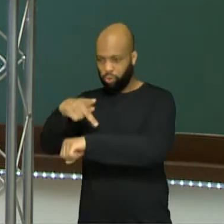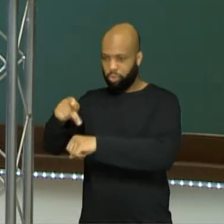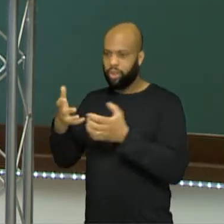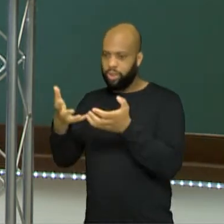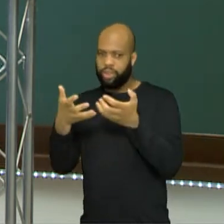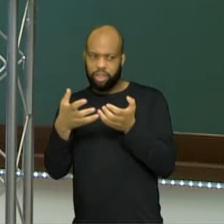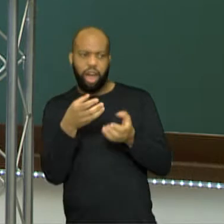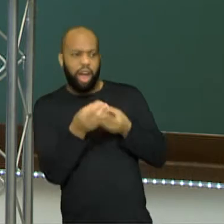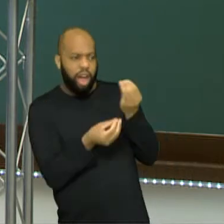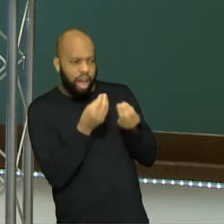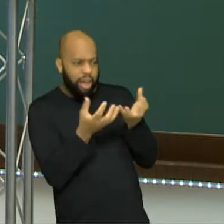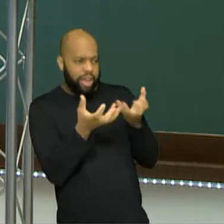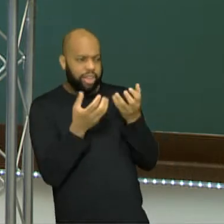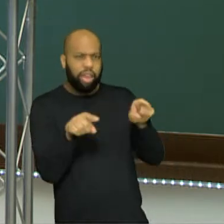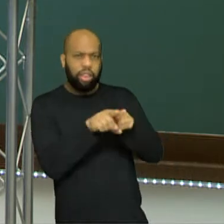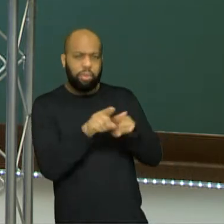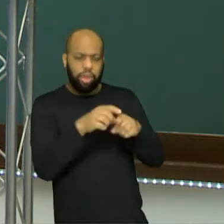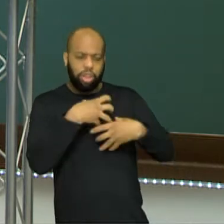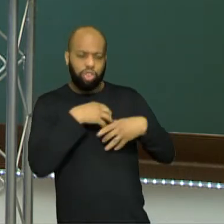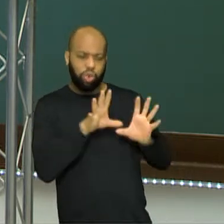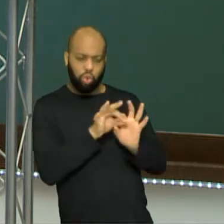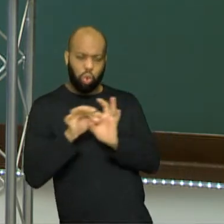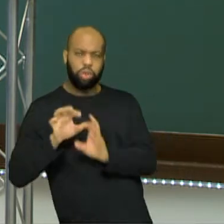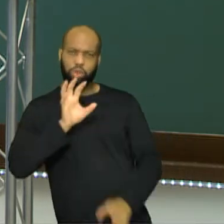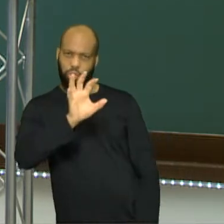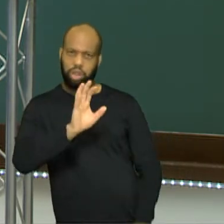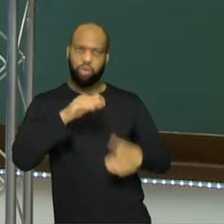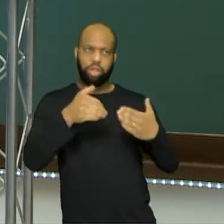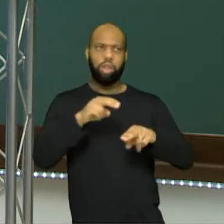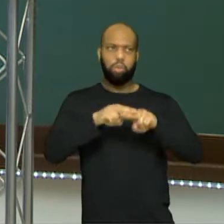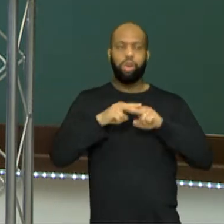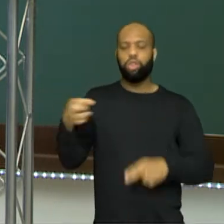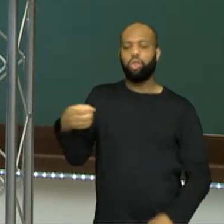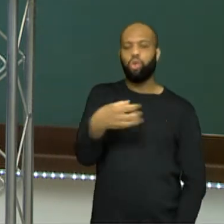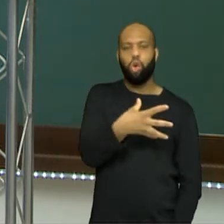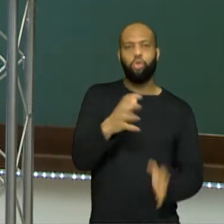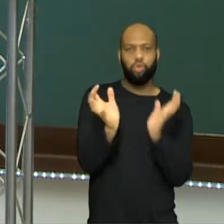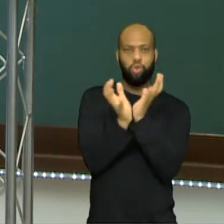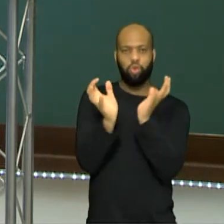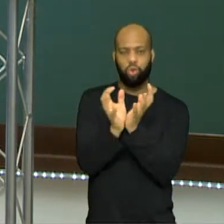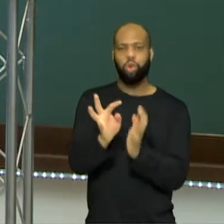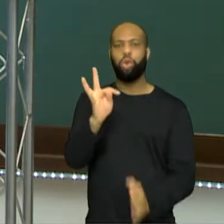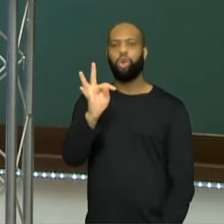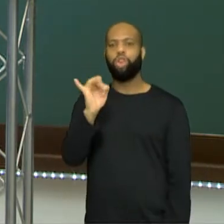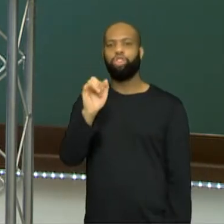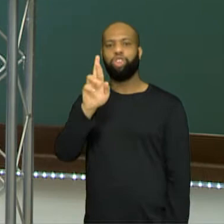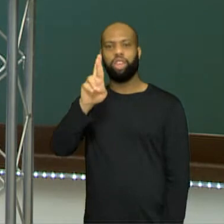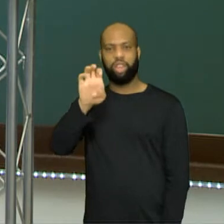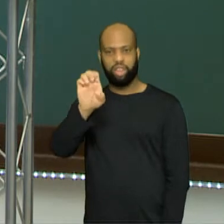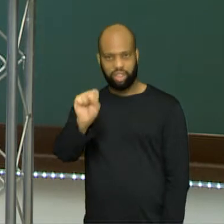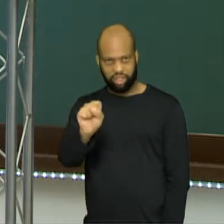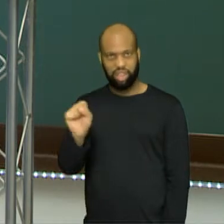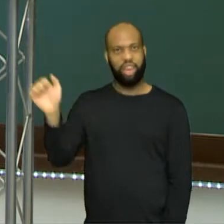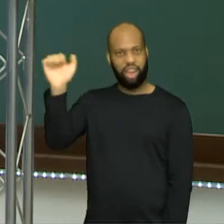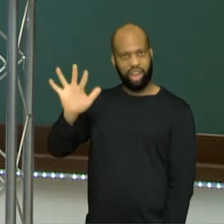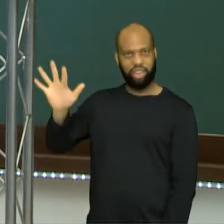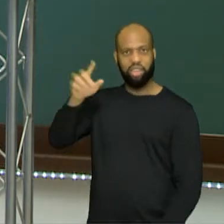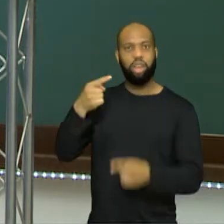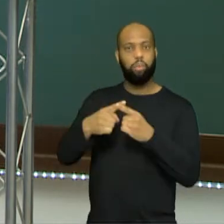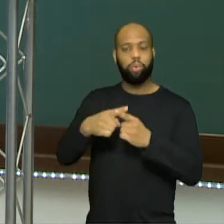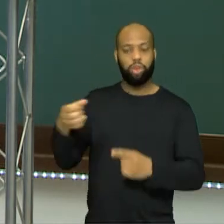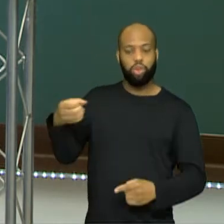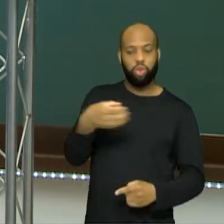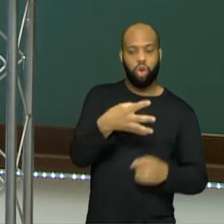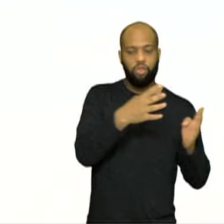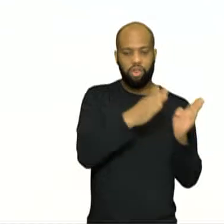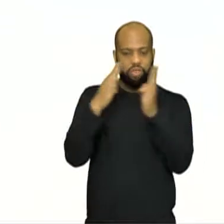quiseram se inserir nesse contexto e por isso são chamados novos tigres asiáticos, porque eles consideram uma nova